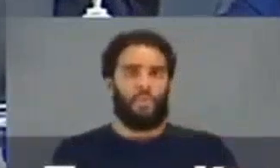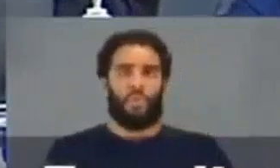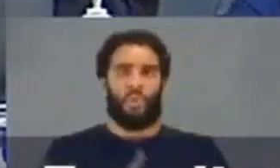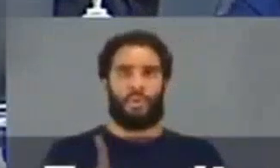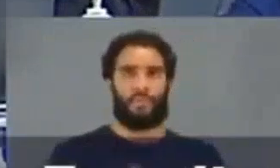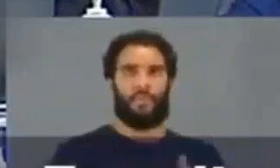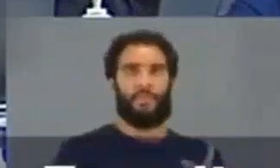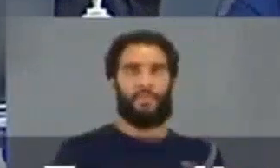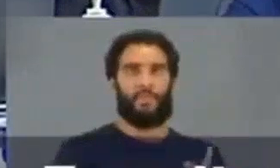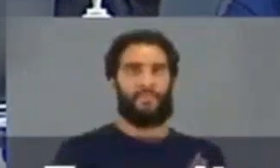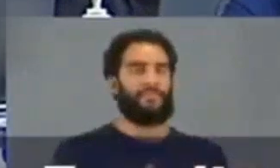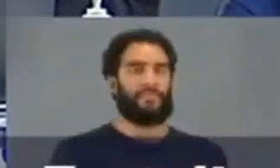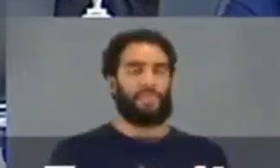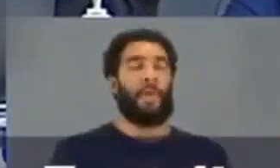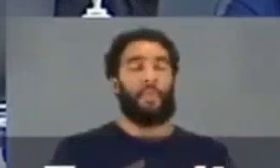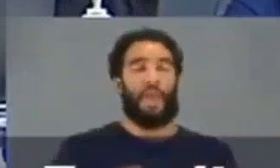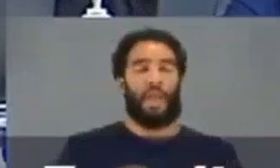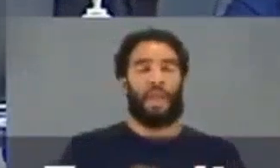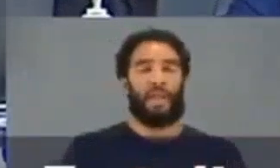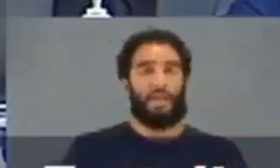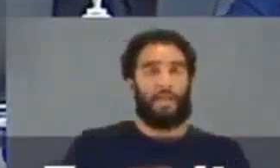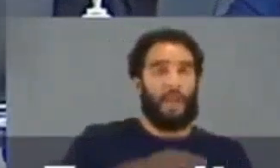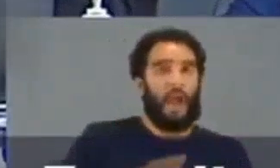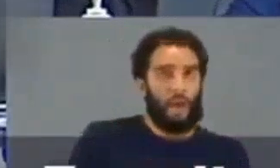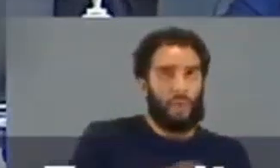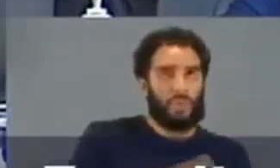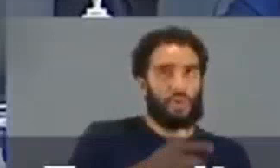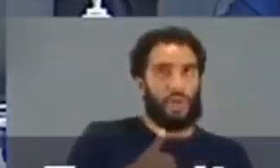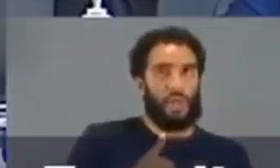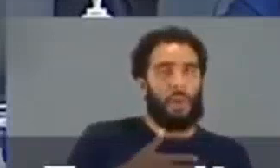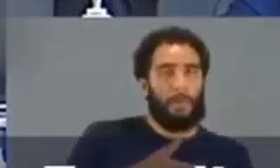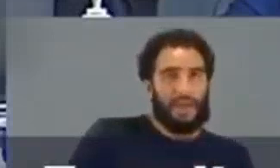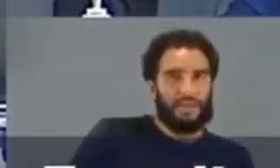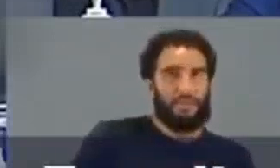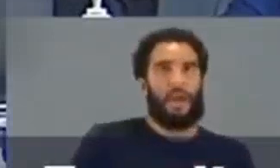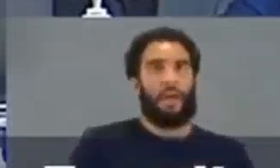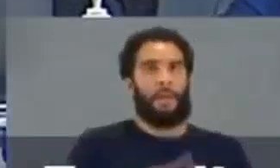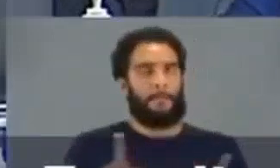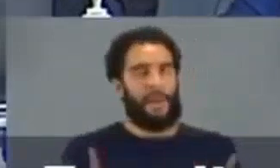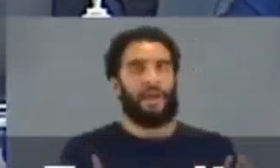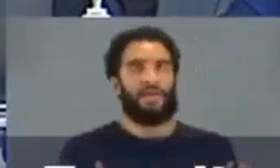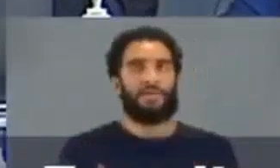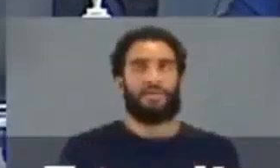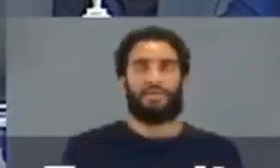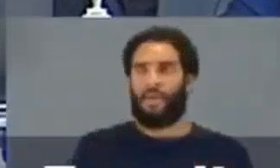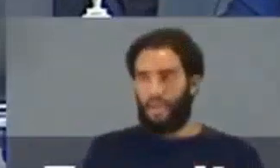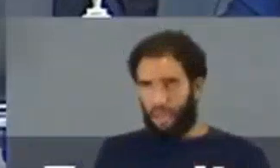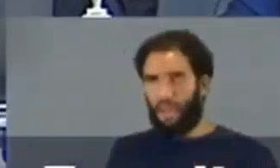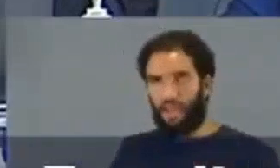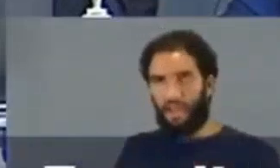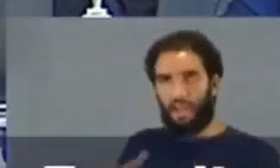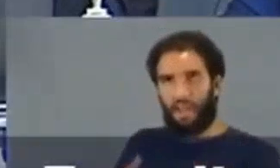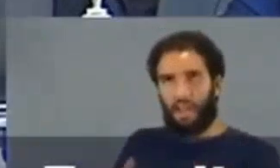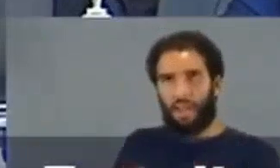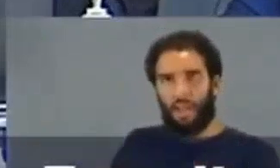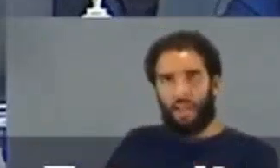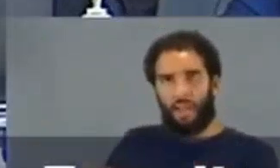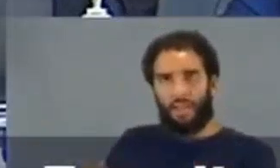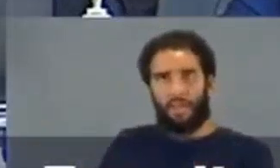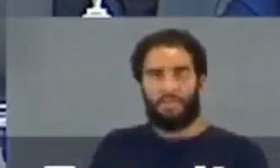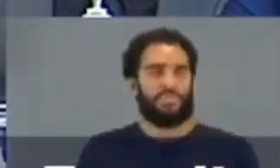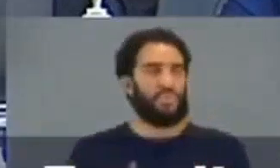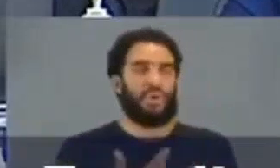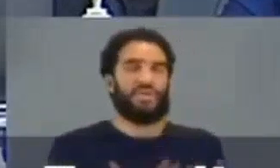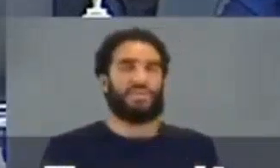cheguei a assumir. Ele me indicou, mas eu não cheguei a assumir. Foi ele próprio que lhe indicou? Obrigado, é o governador que indica, né? Mas o senhor não assumiu por